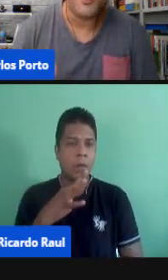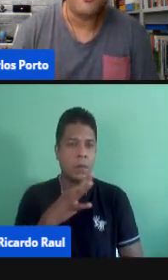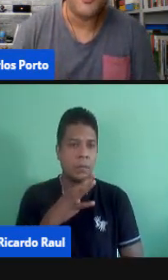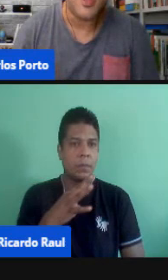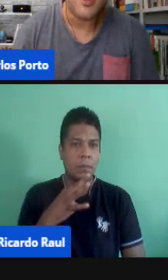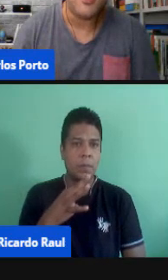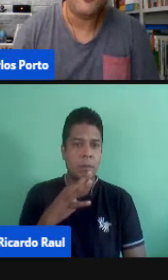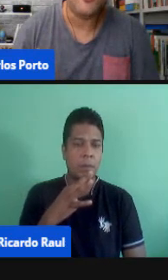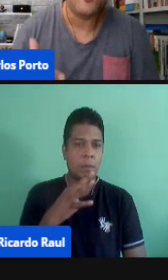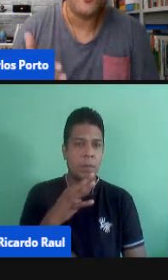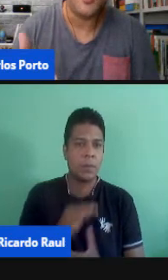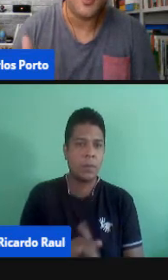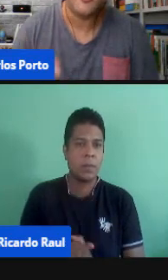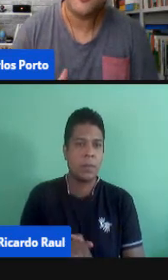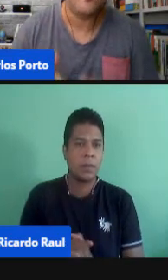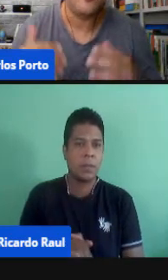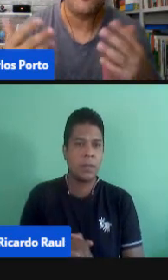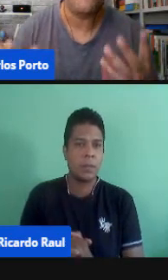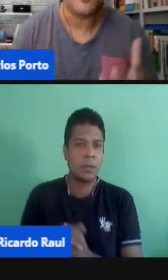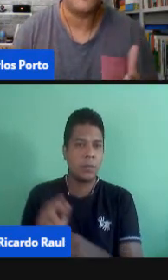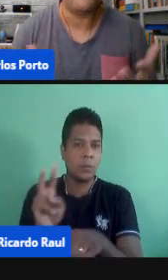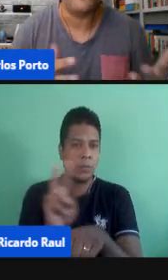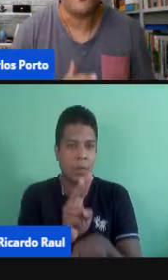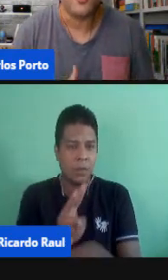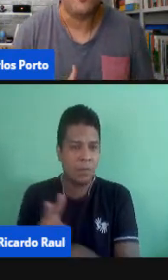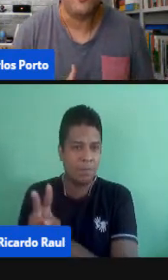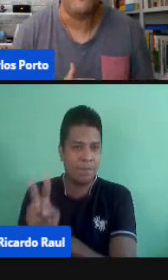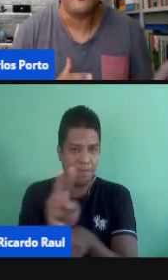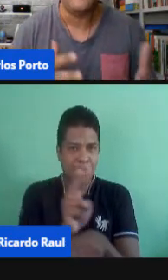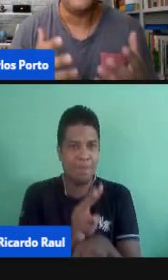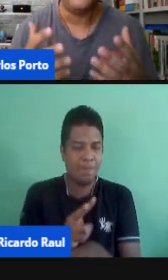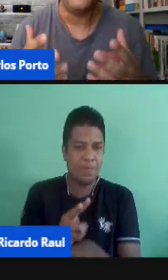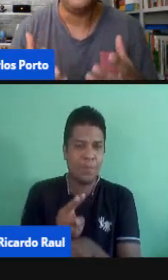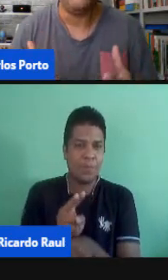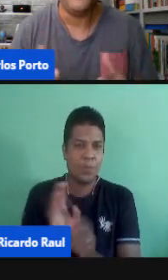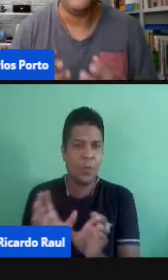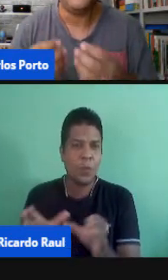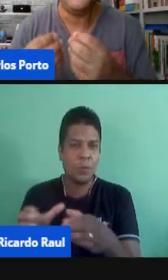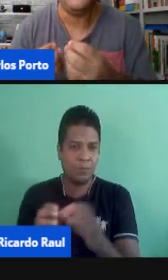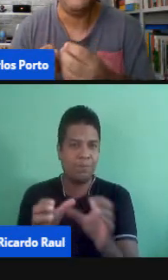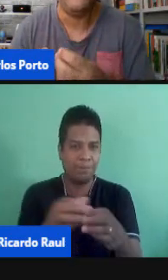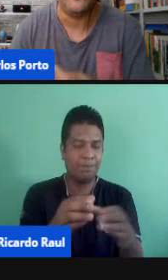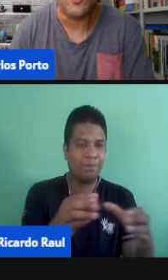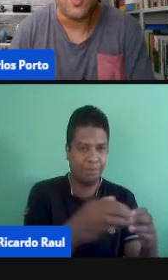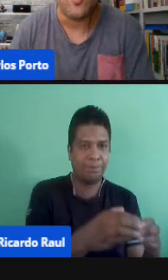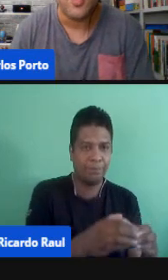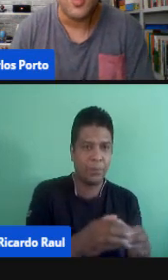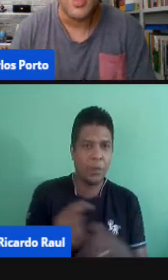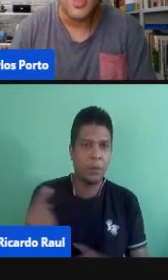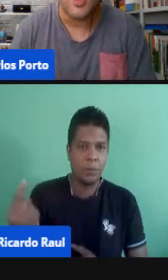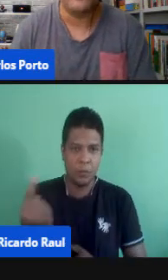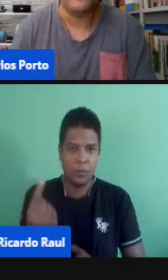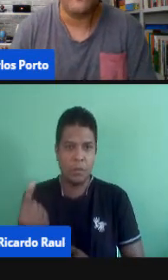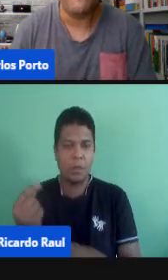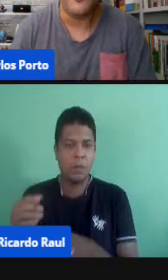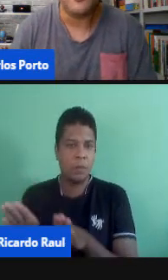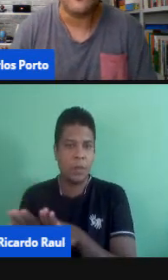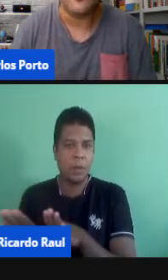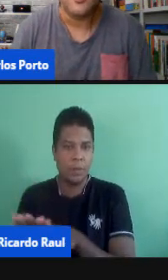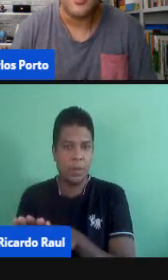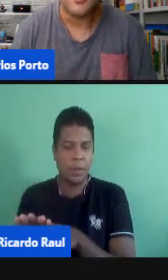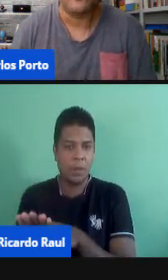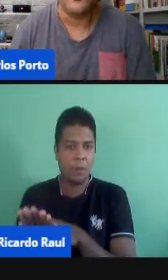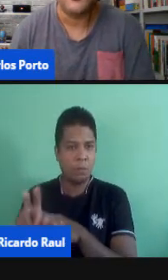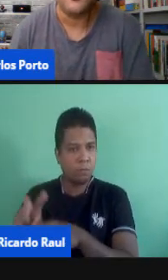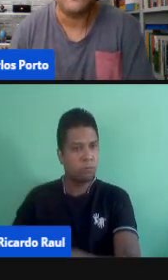se apreciar e se cuidar. Aqui a gente sempre fala da forma coletiva e também individual. A